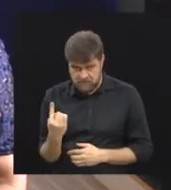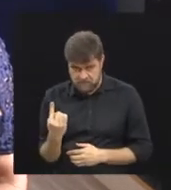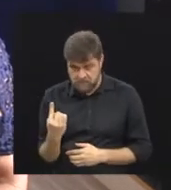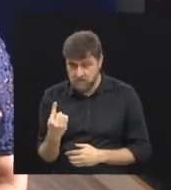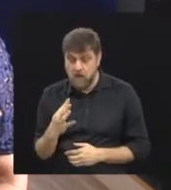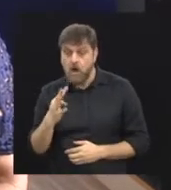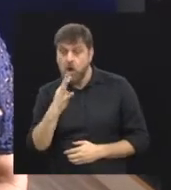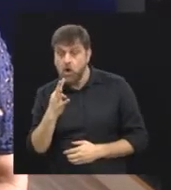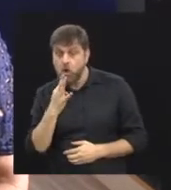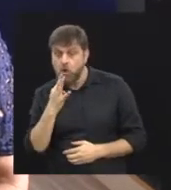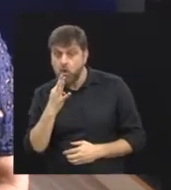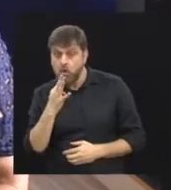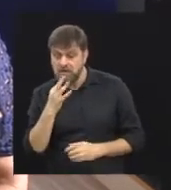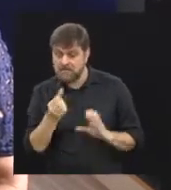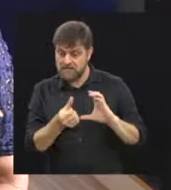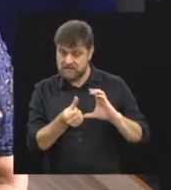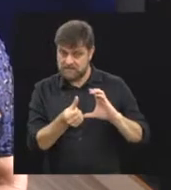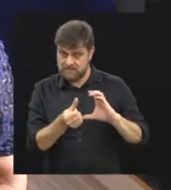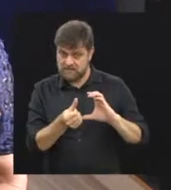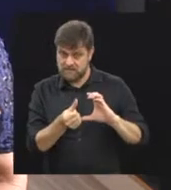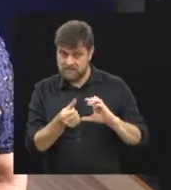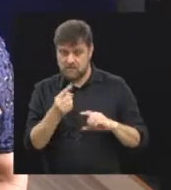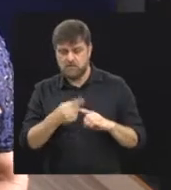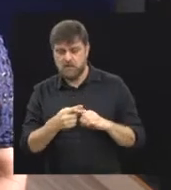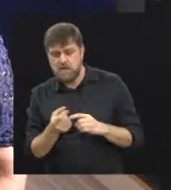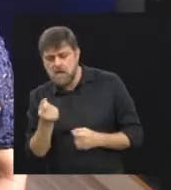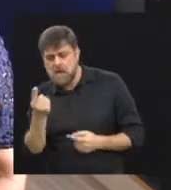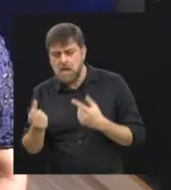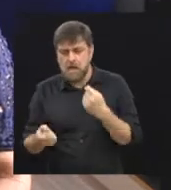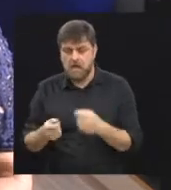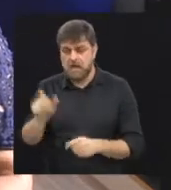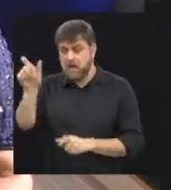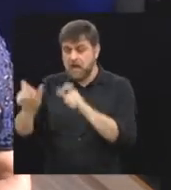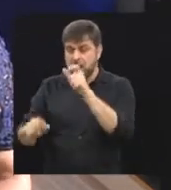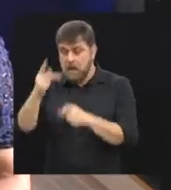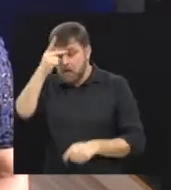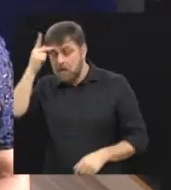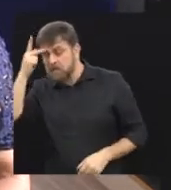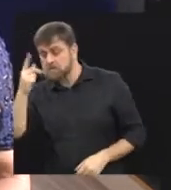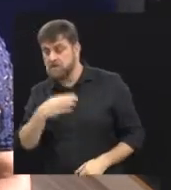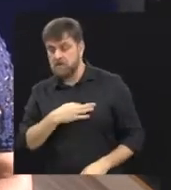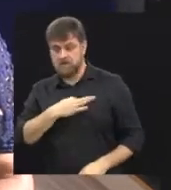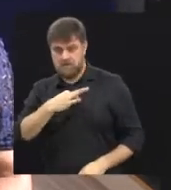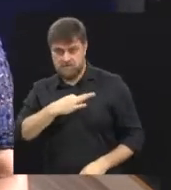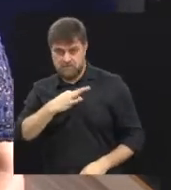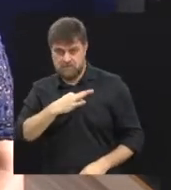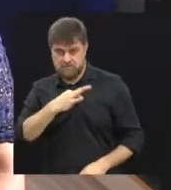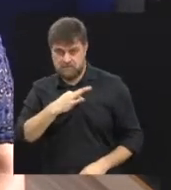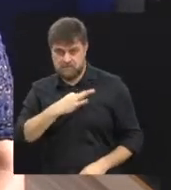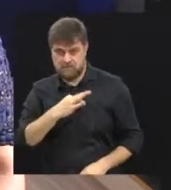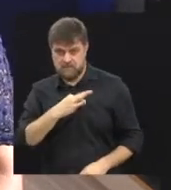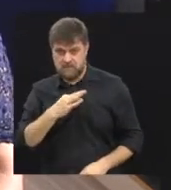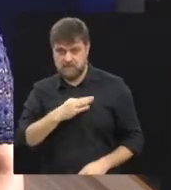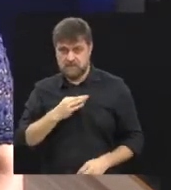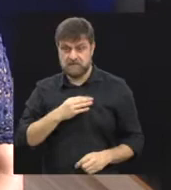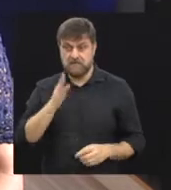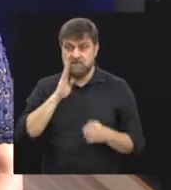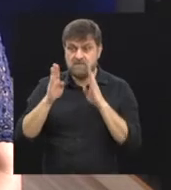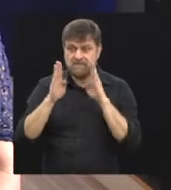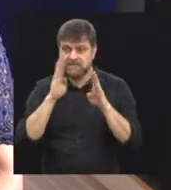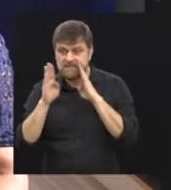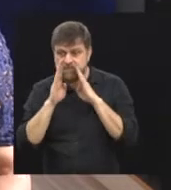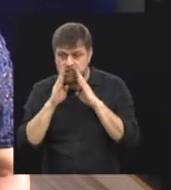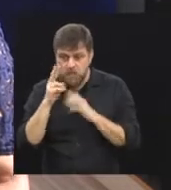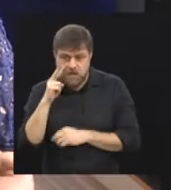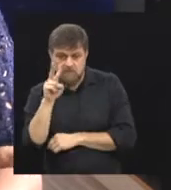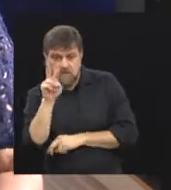dia para conhecer a casa. Por quê? Às vezes as pessoas querem ser voluntária da casa, só usa as redes sociais, mas